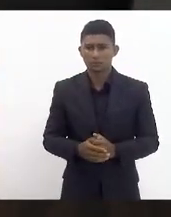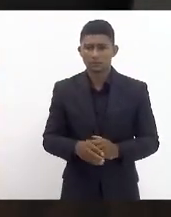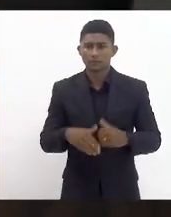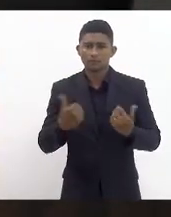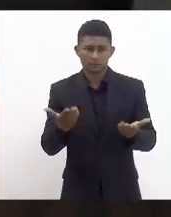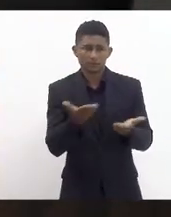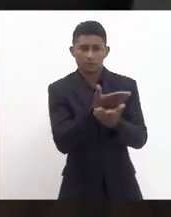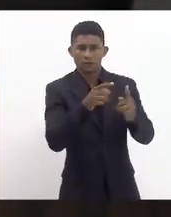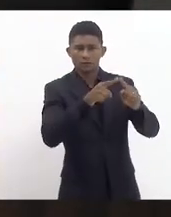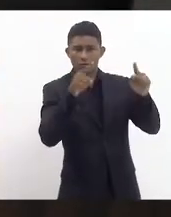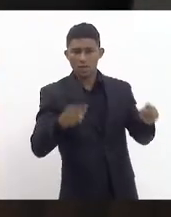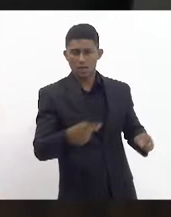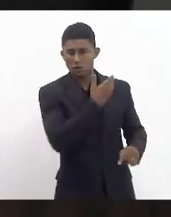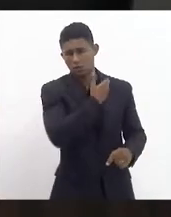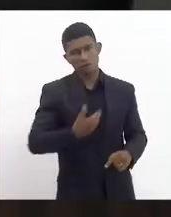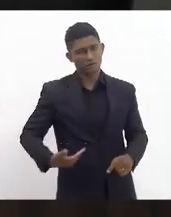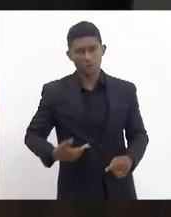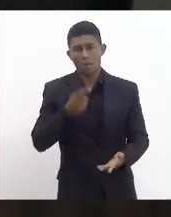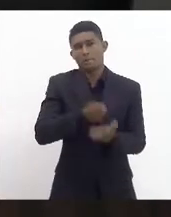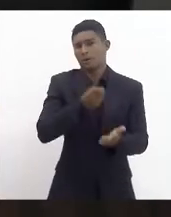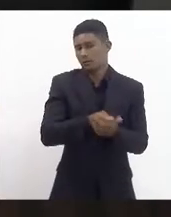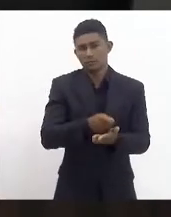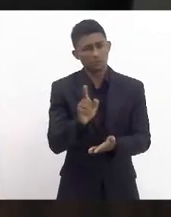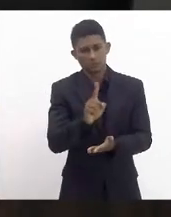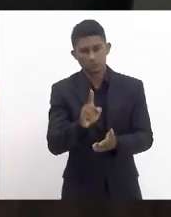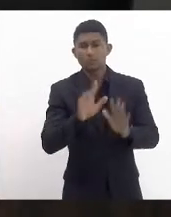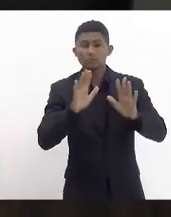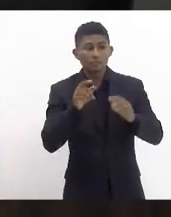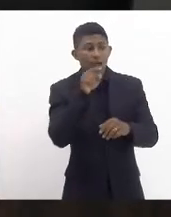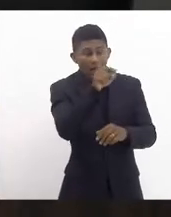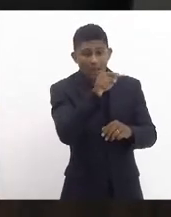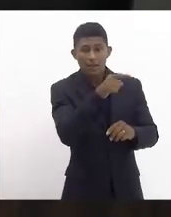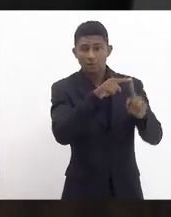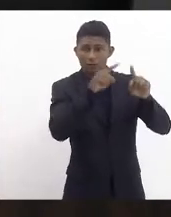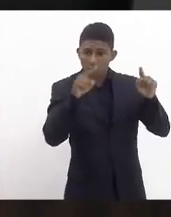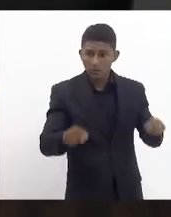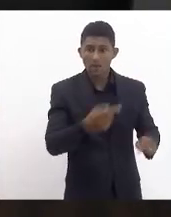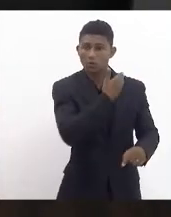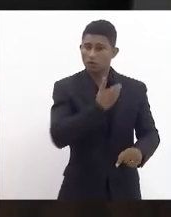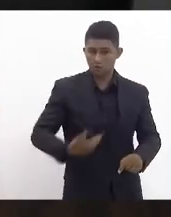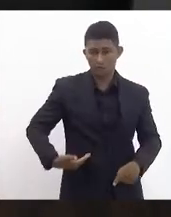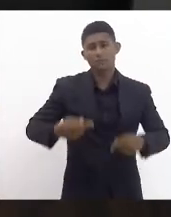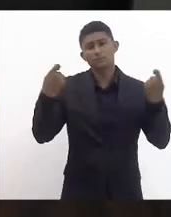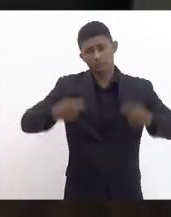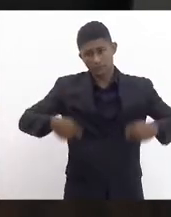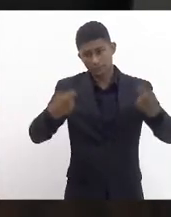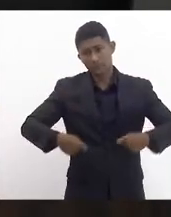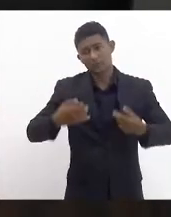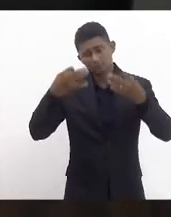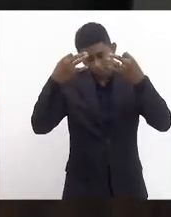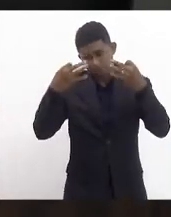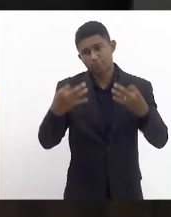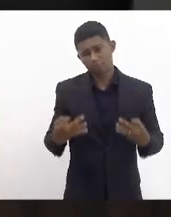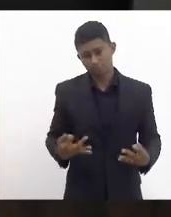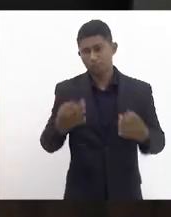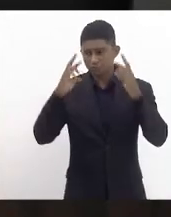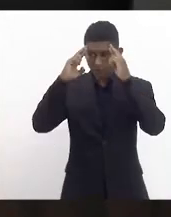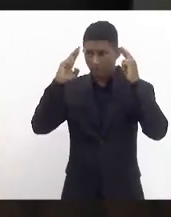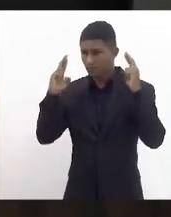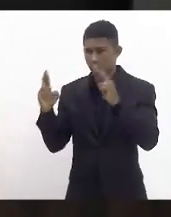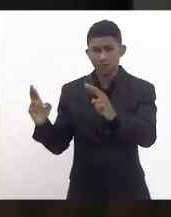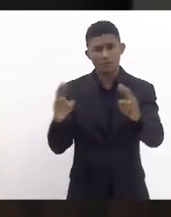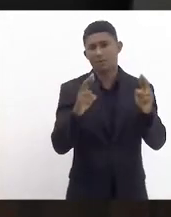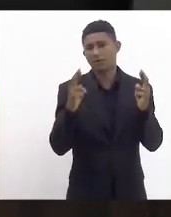serviço público, mas quando estiver no serviço público, estando no serviço público, tem que ter uma coerência. Respeita qualquer